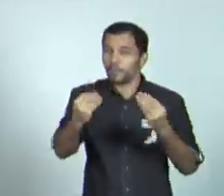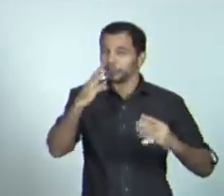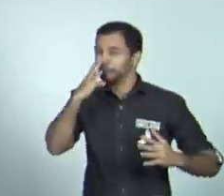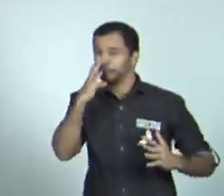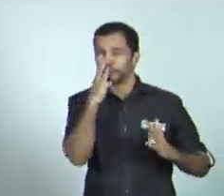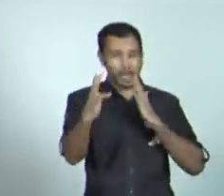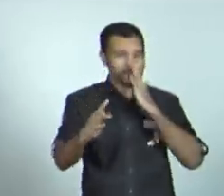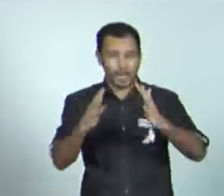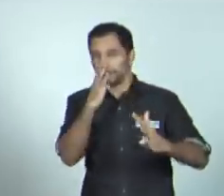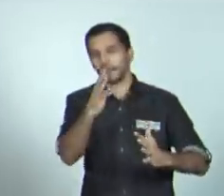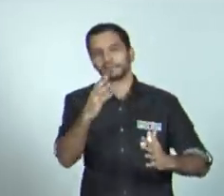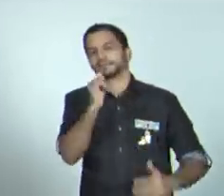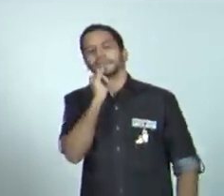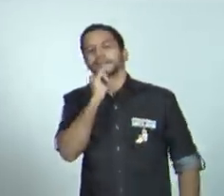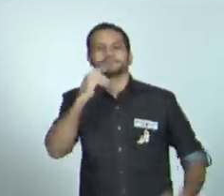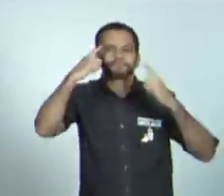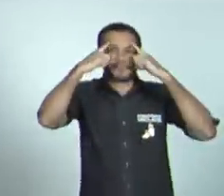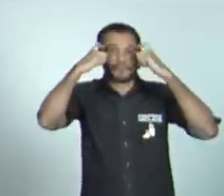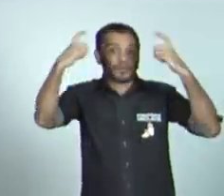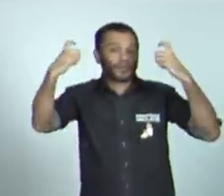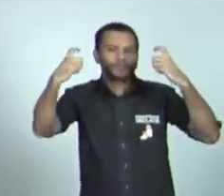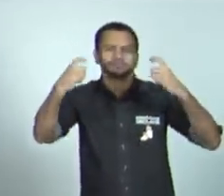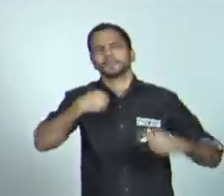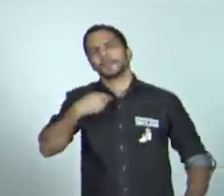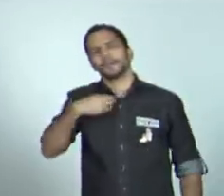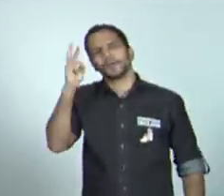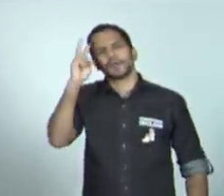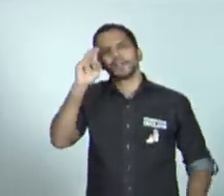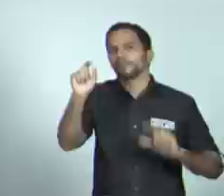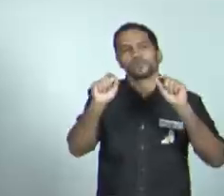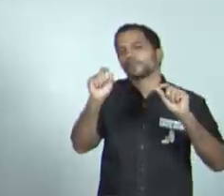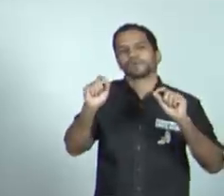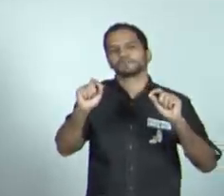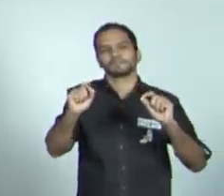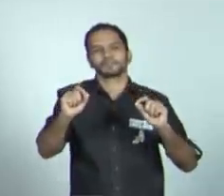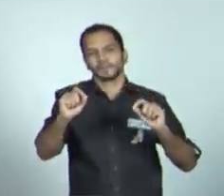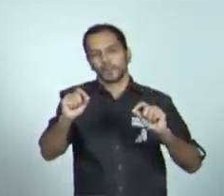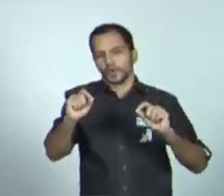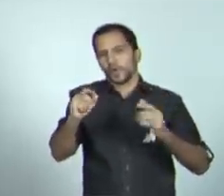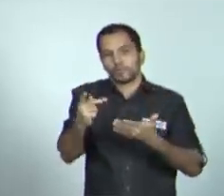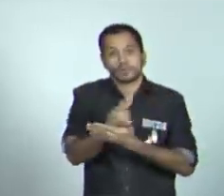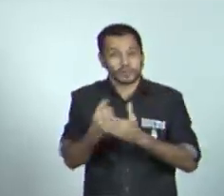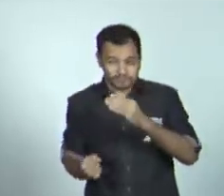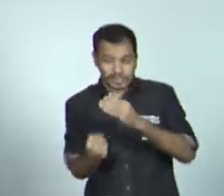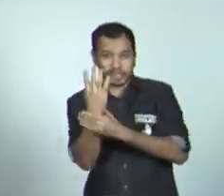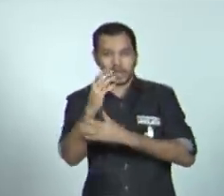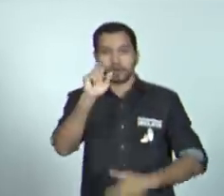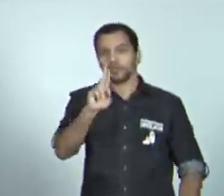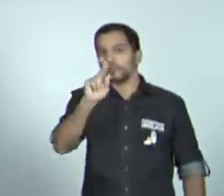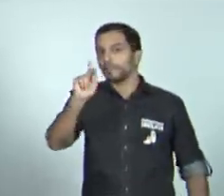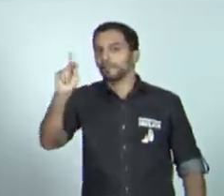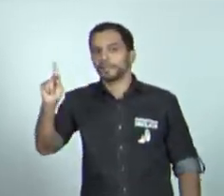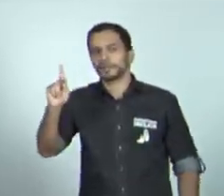nós temos ameaças de violência por exemplo eu me lembro aqui quando uma upp foi inaugurada